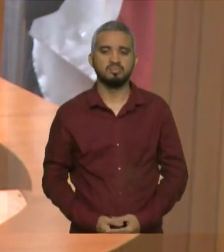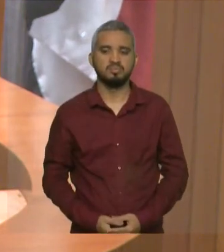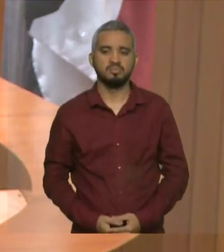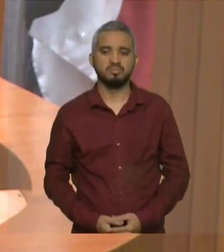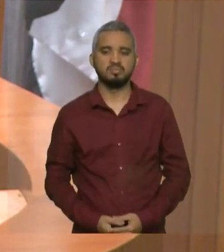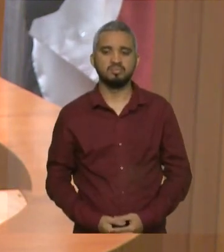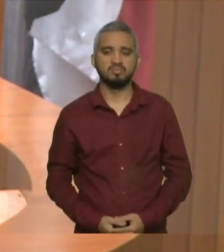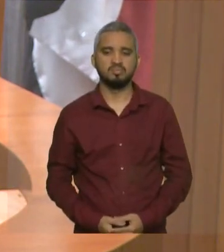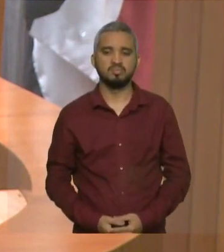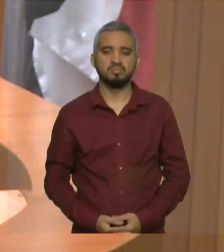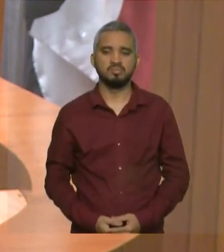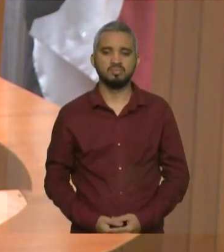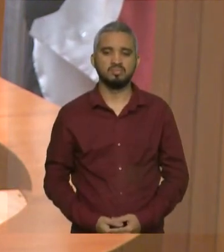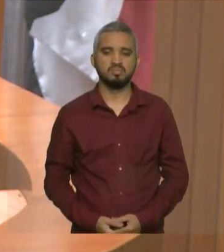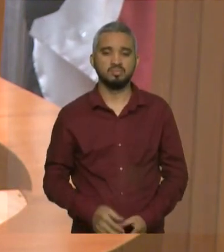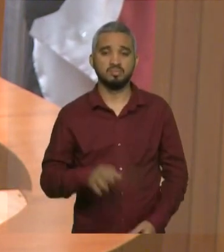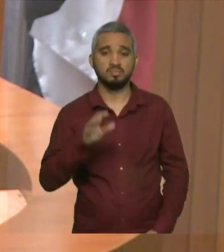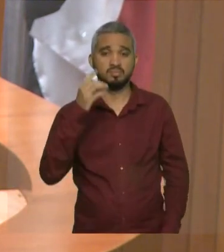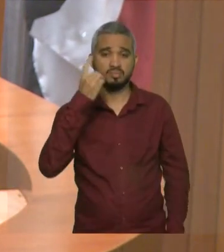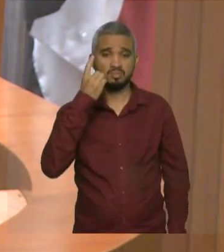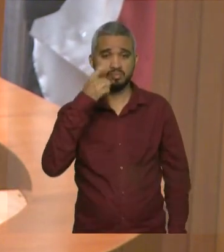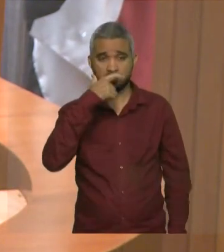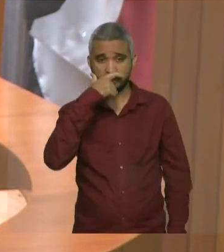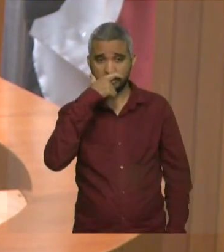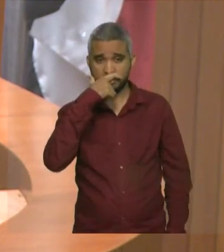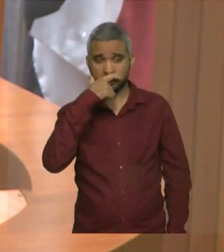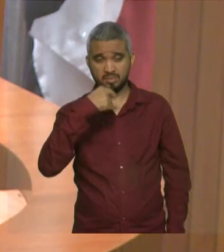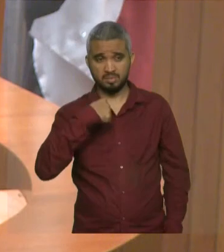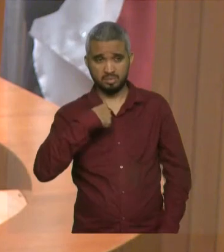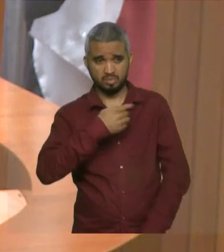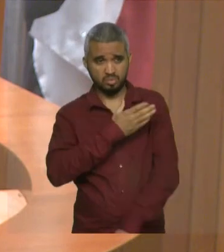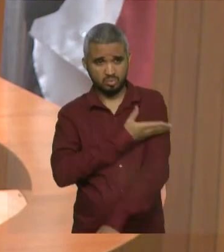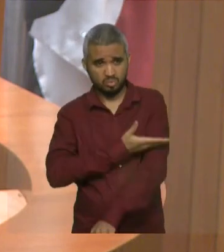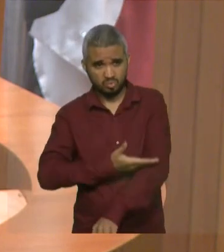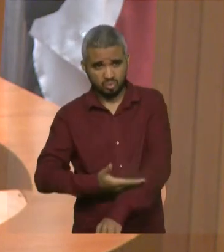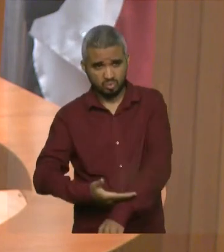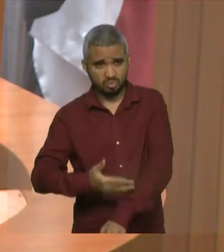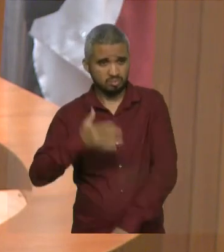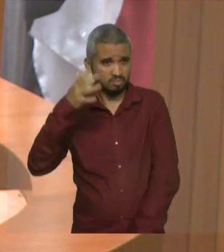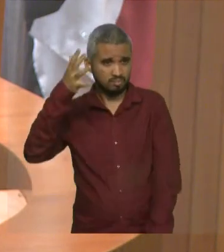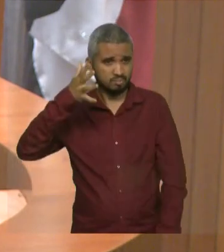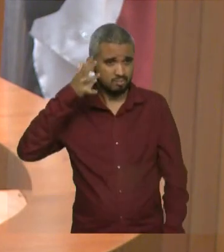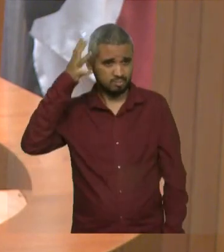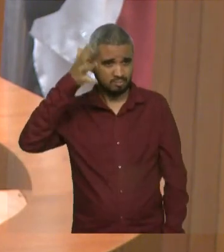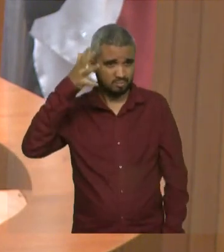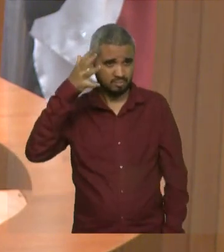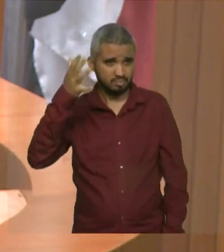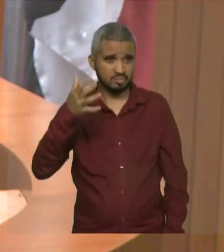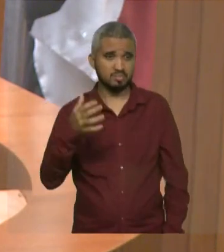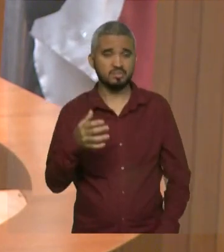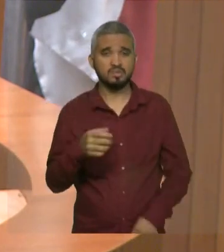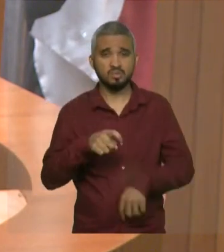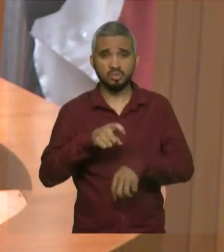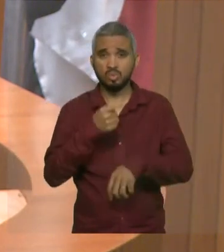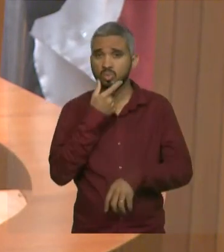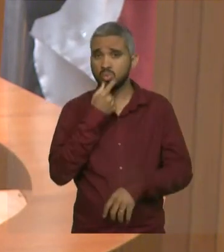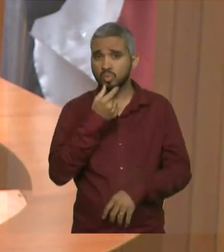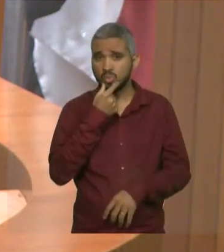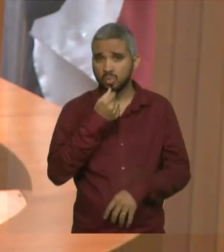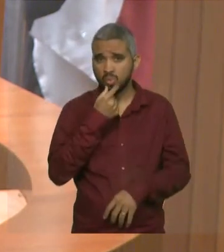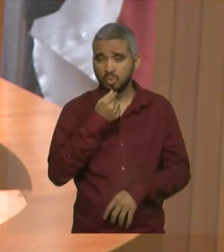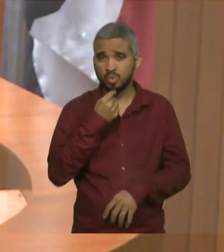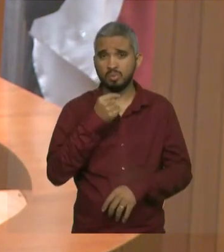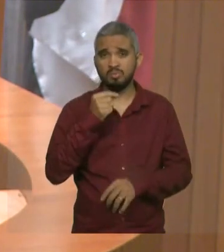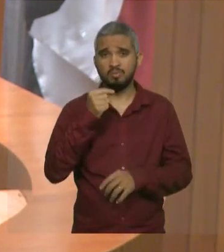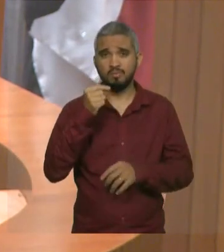dizer, deputado César Pires, que os homens, quando têm uma vitória, é uma vitória individual, é